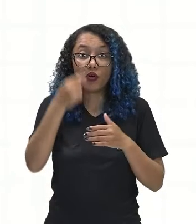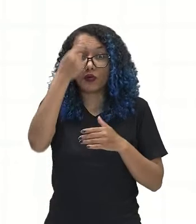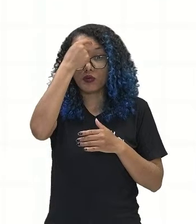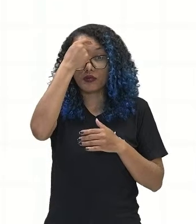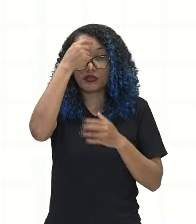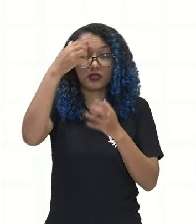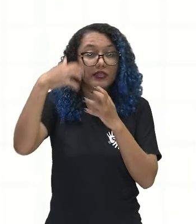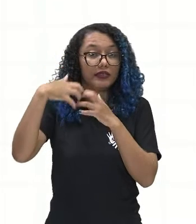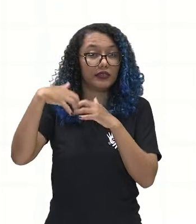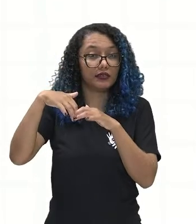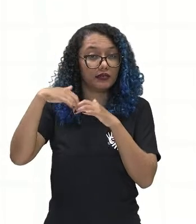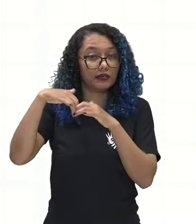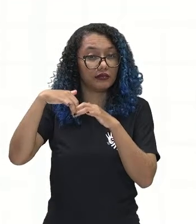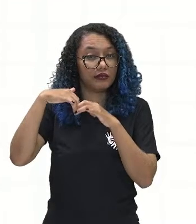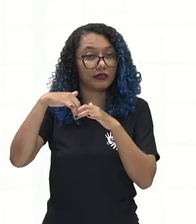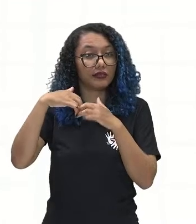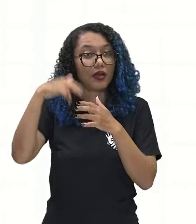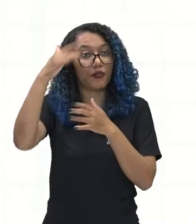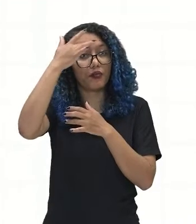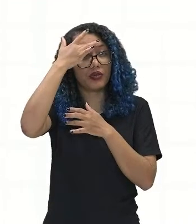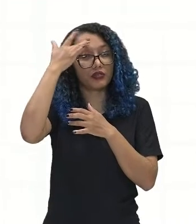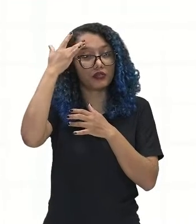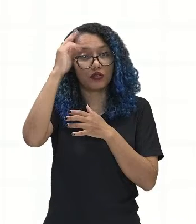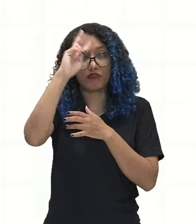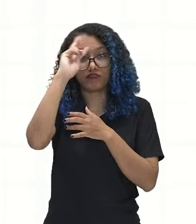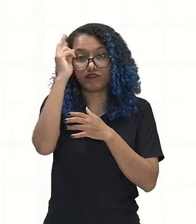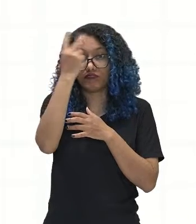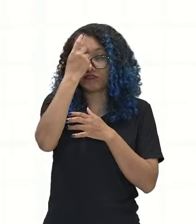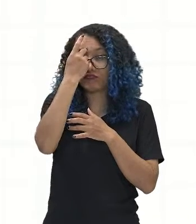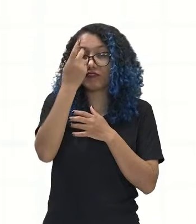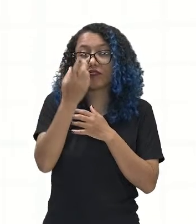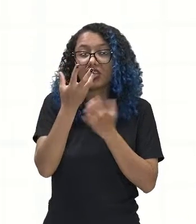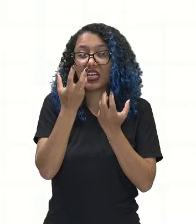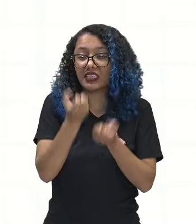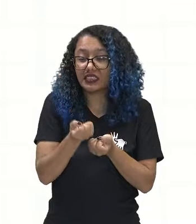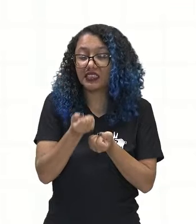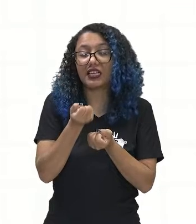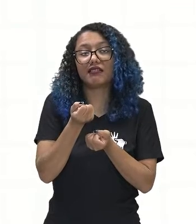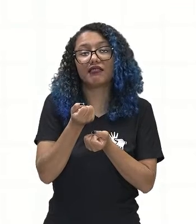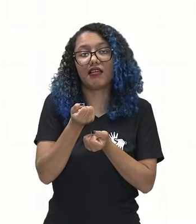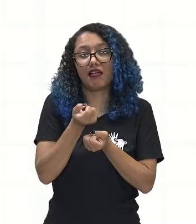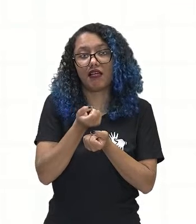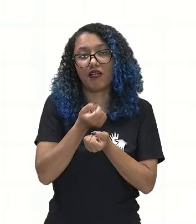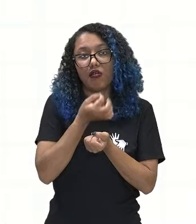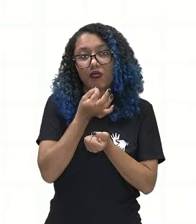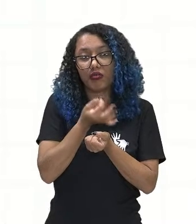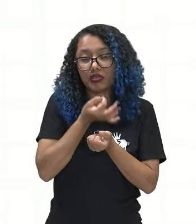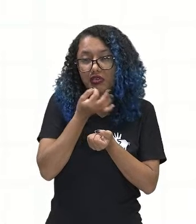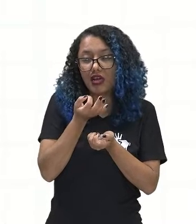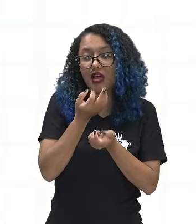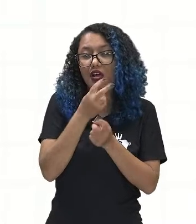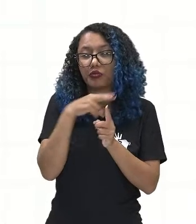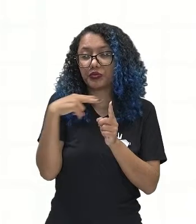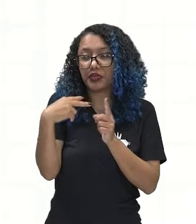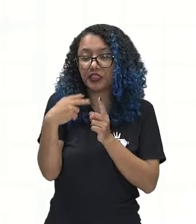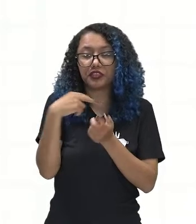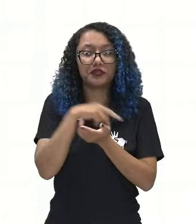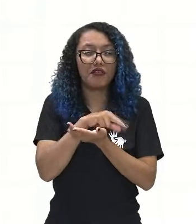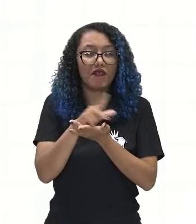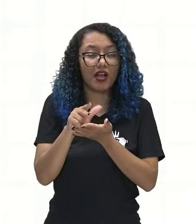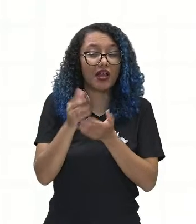cidadão. Para quê? Para que ele aceite determinadas afirmações, determinadas opiniões, determinados pontos de vista